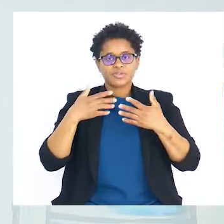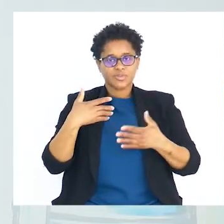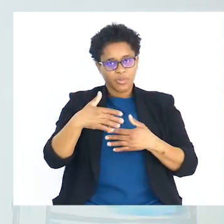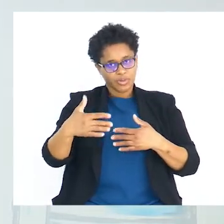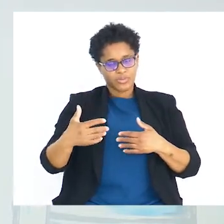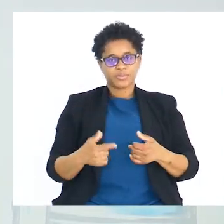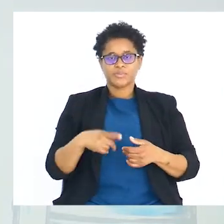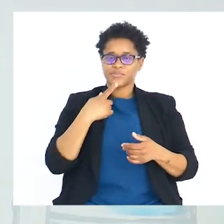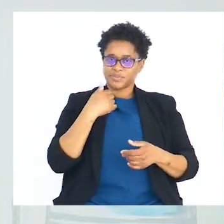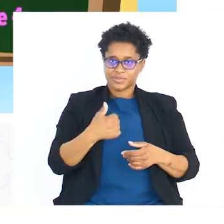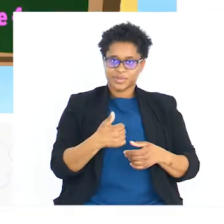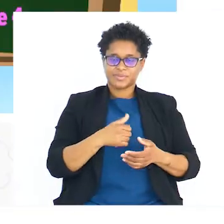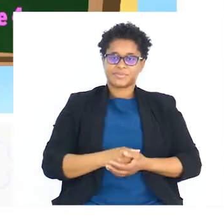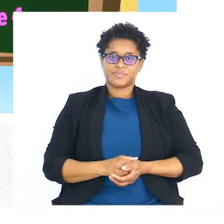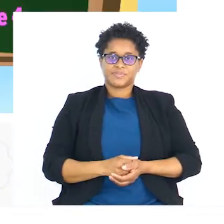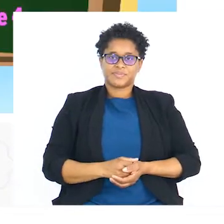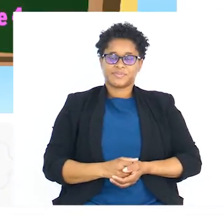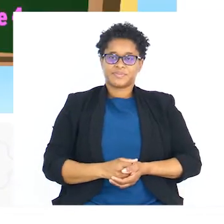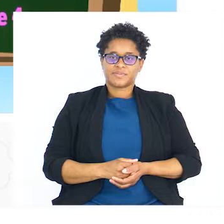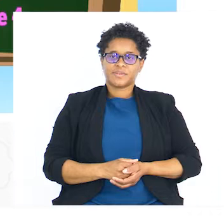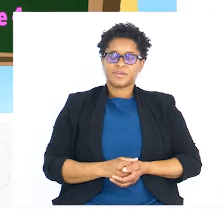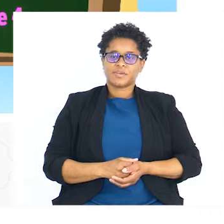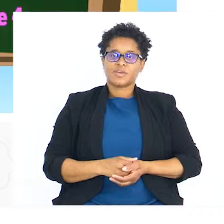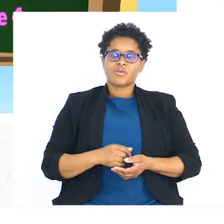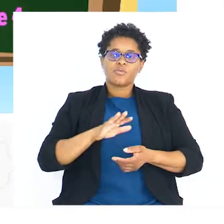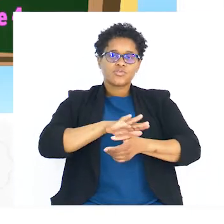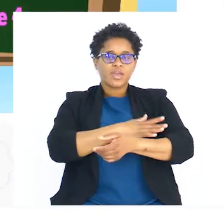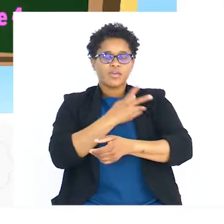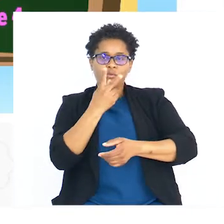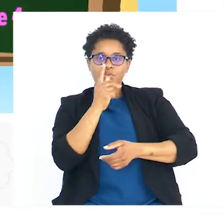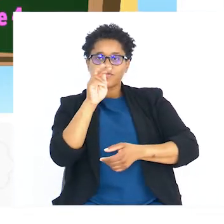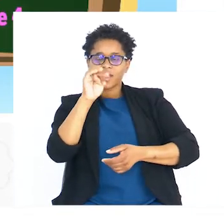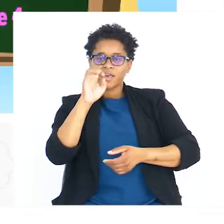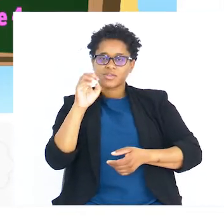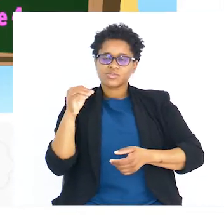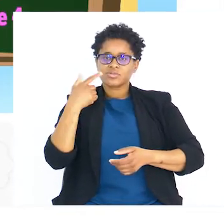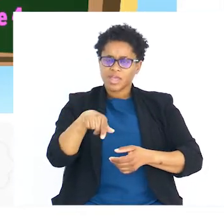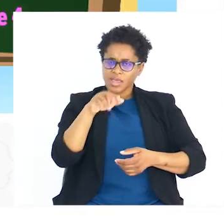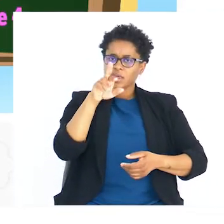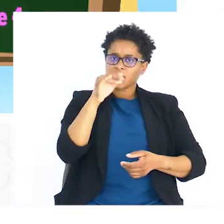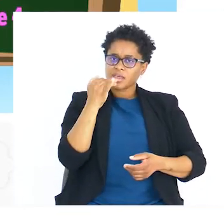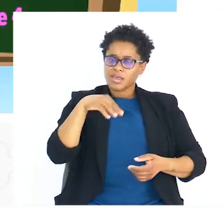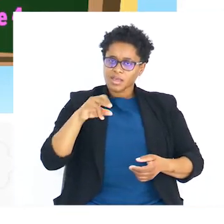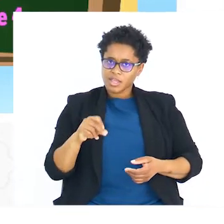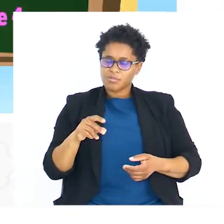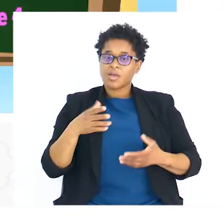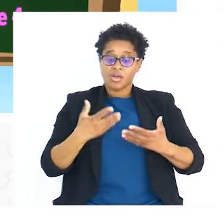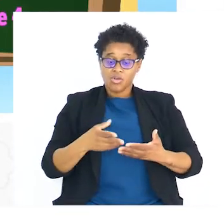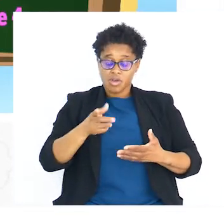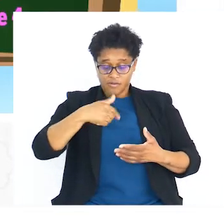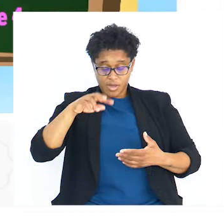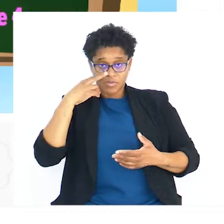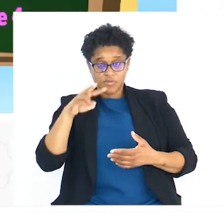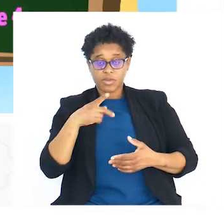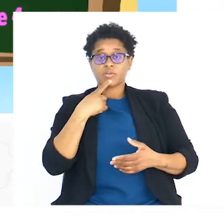Muito bem. Os versos têm rimas. Vamos lá ver novamente